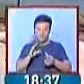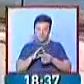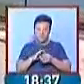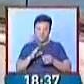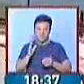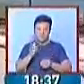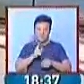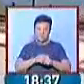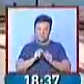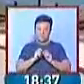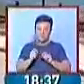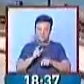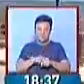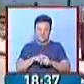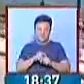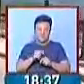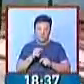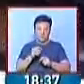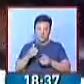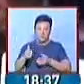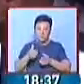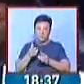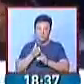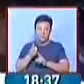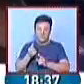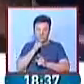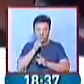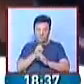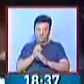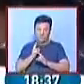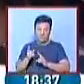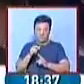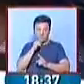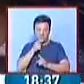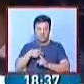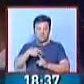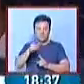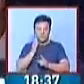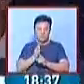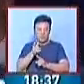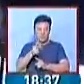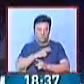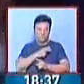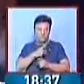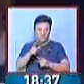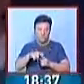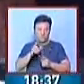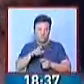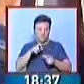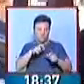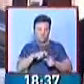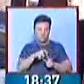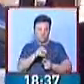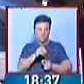mais prolongadas em termos de tempo de duração de percurso são aquelas que vão para a universidade, seja no campo da Apanha, seja no campo